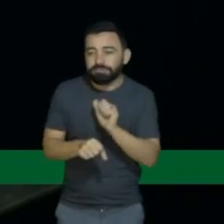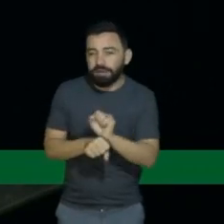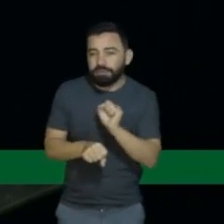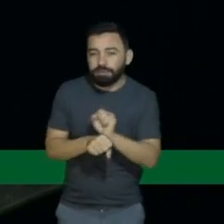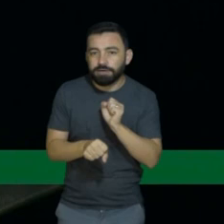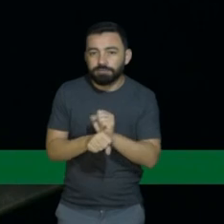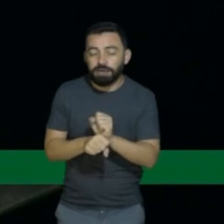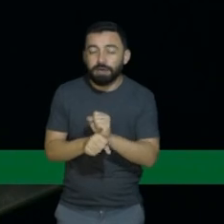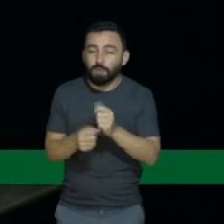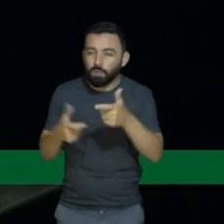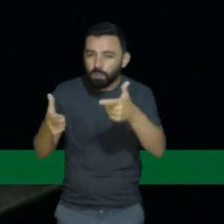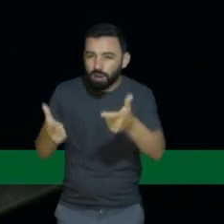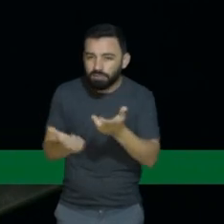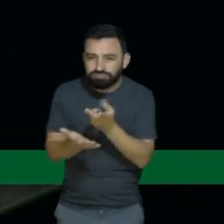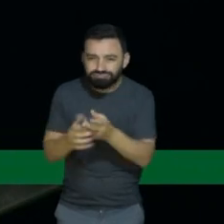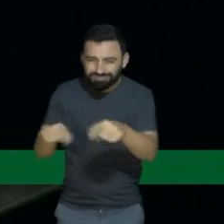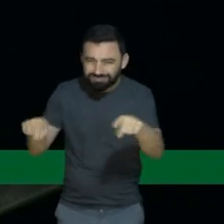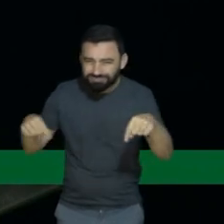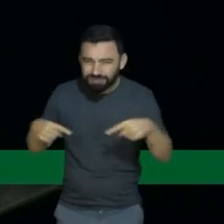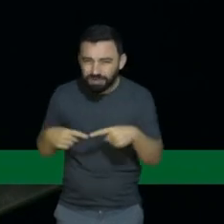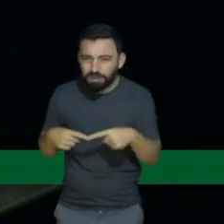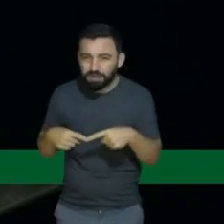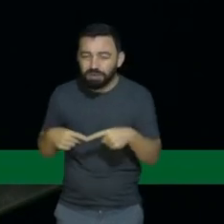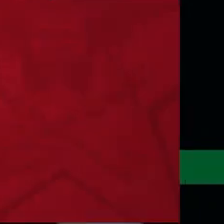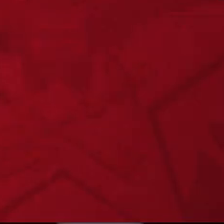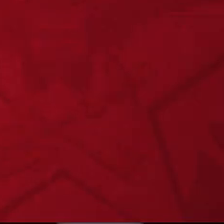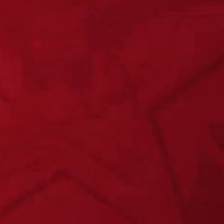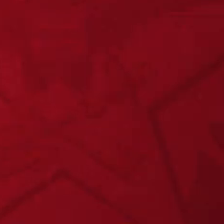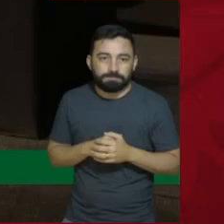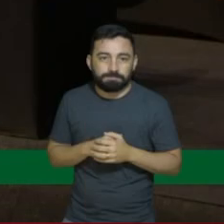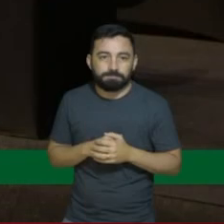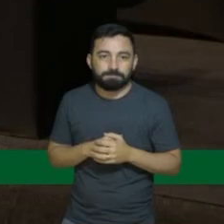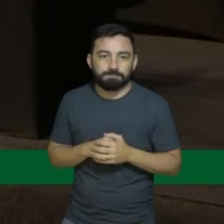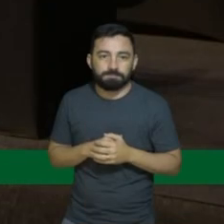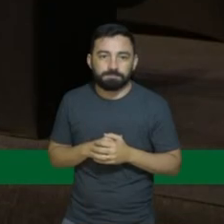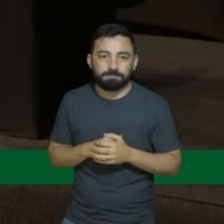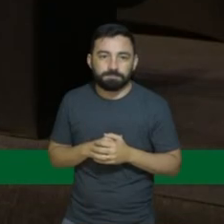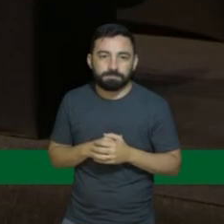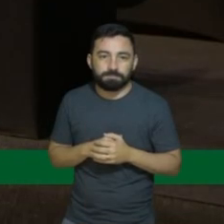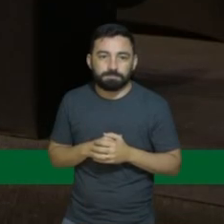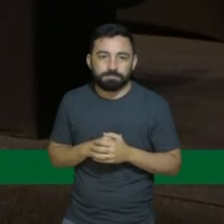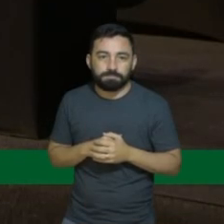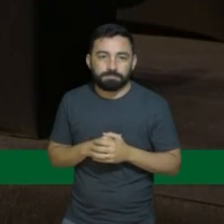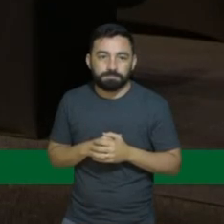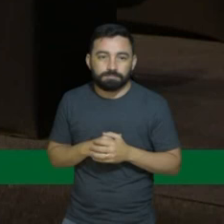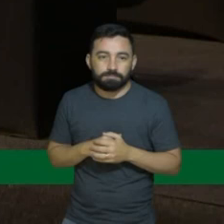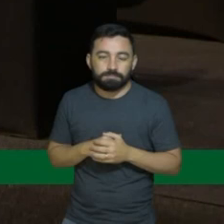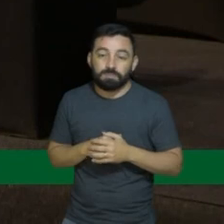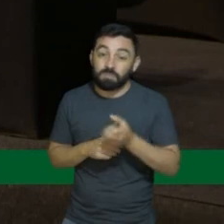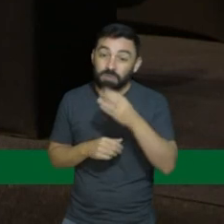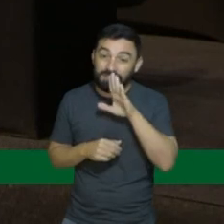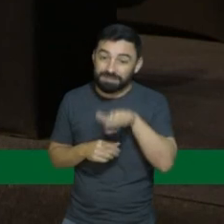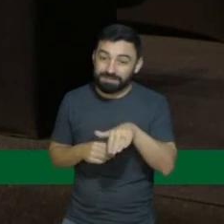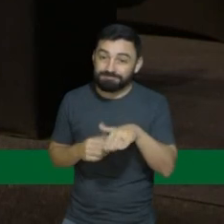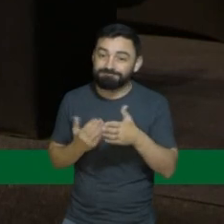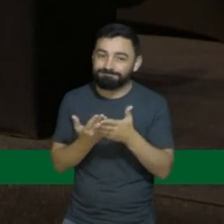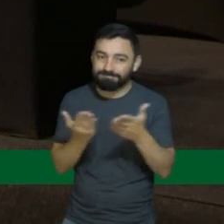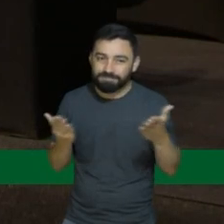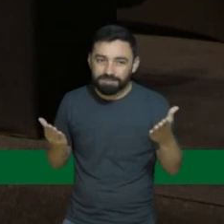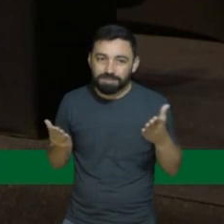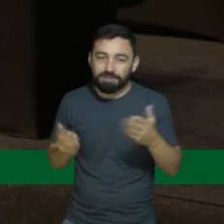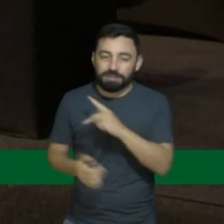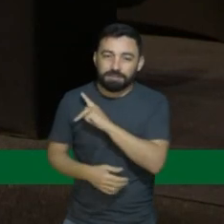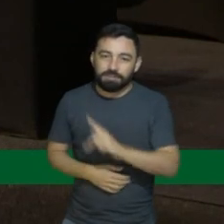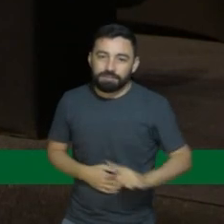possa realocá-las nas alas de internação. O presidente da ANVI, Associação dos Municípios do